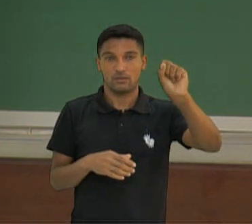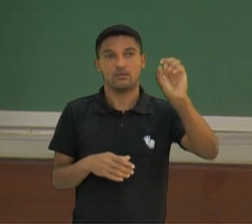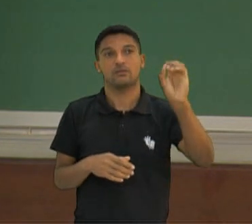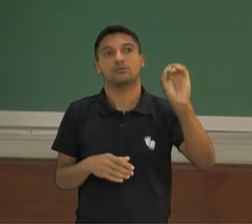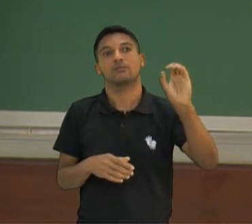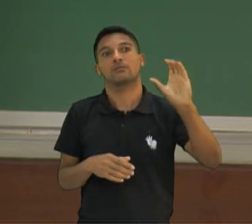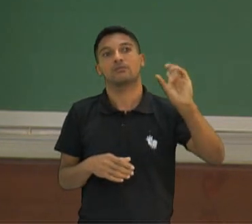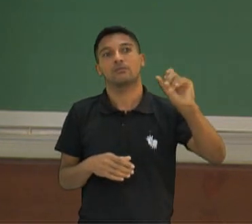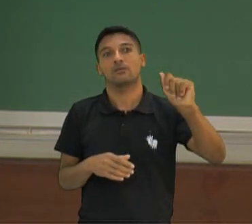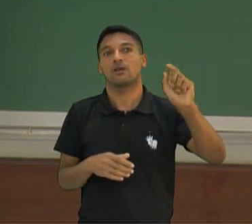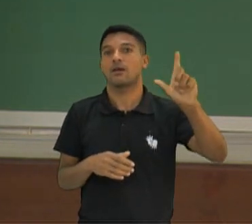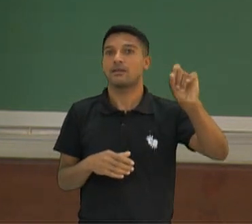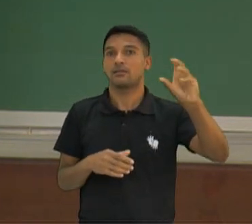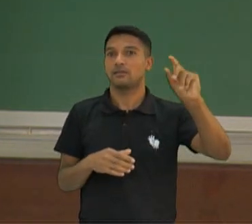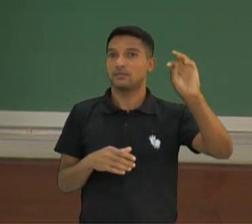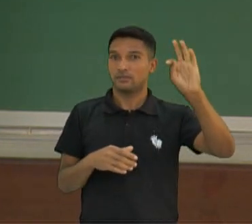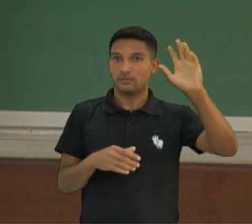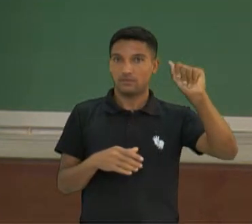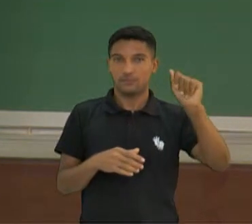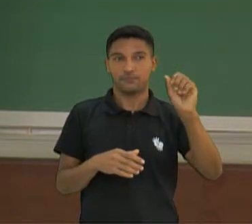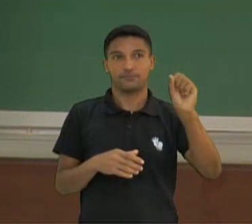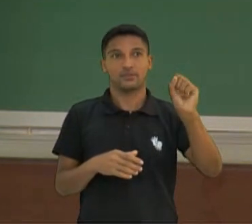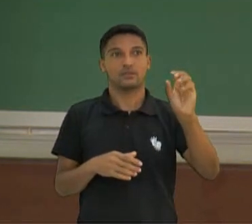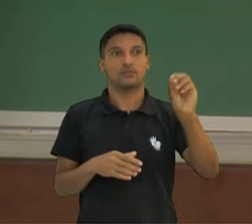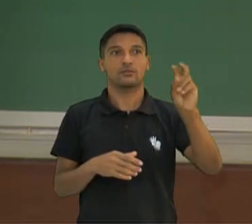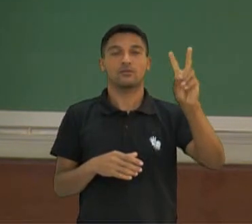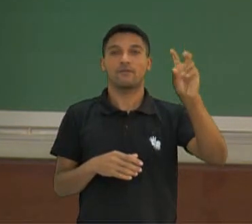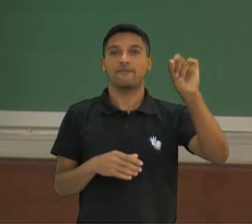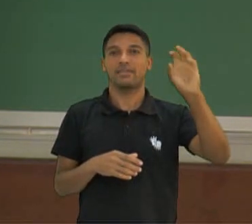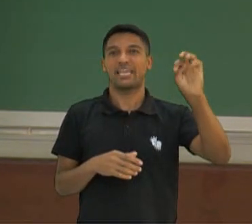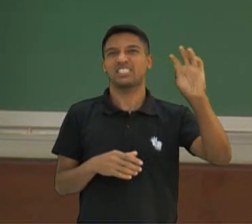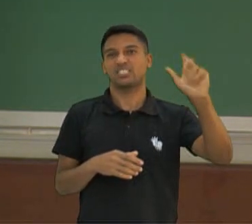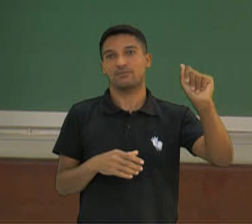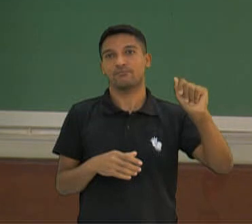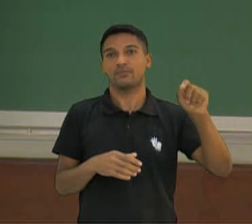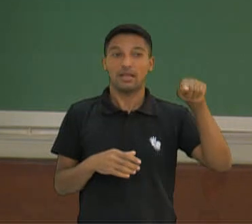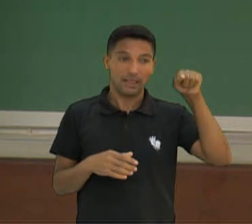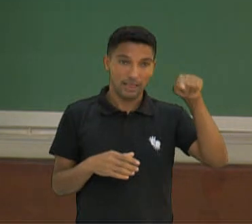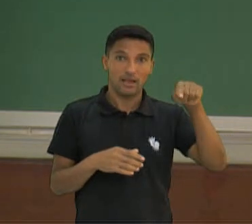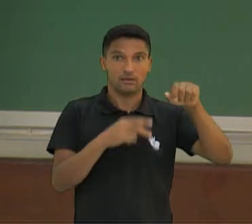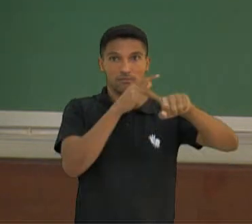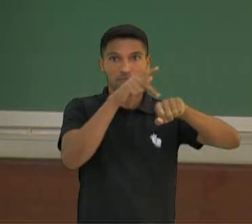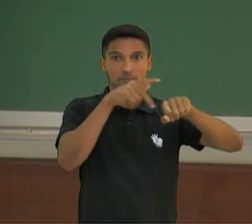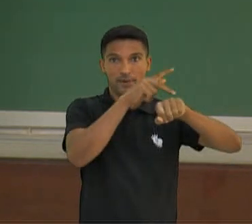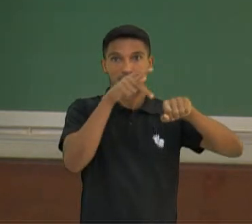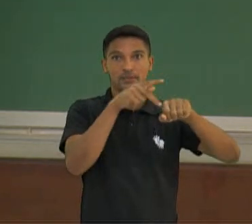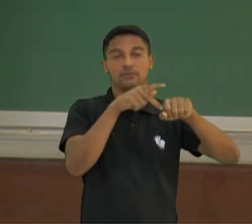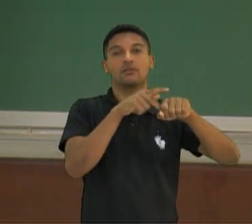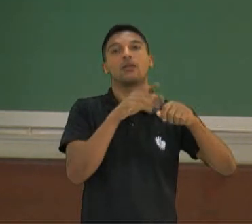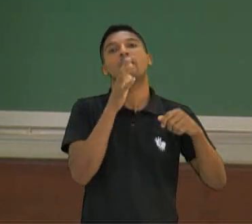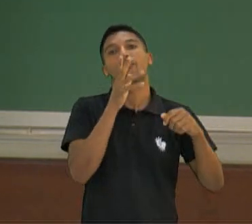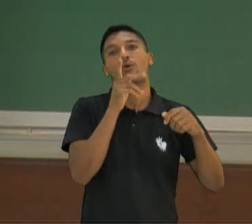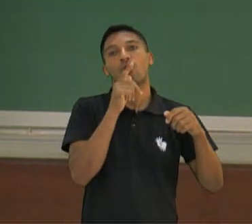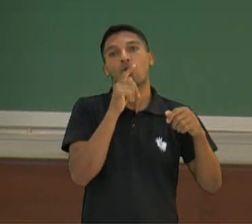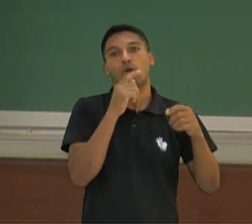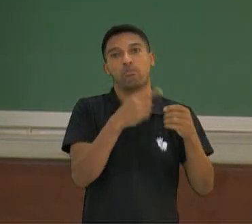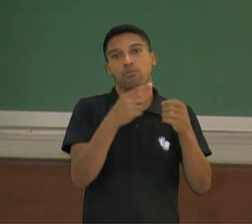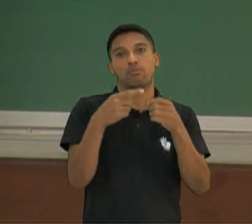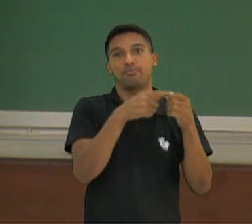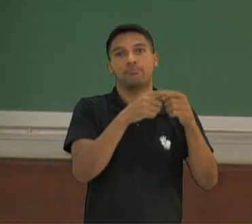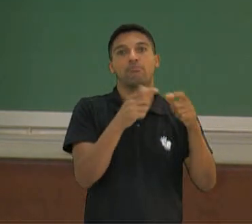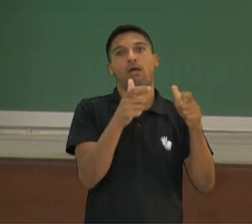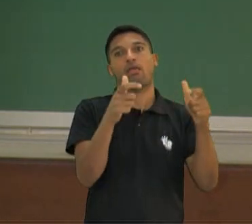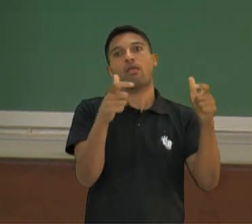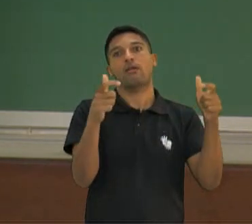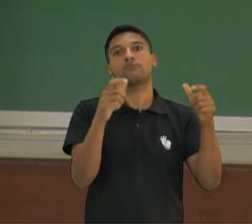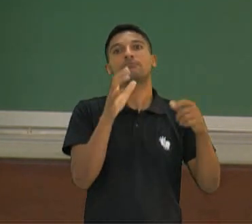vem acontecendo um pouco mais aceleradamente, porque esses países também foram buscar parcerias, né, em outro continente. A União Europeia,